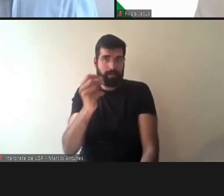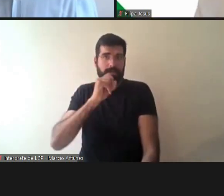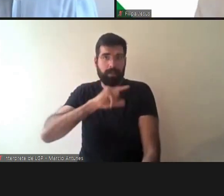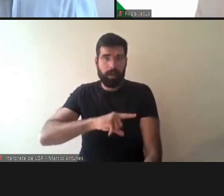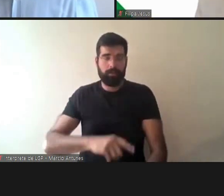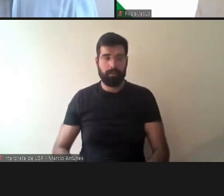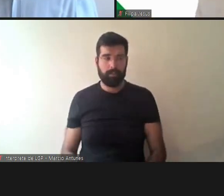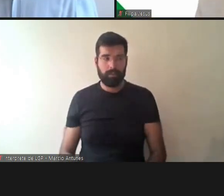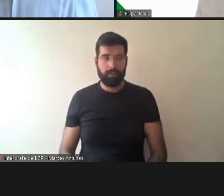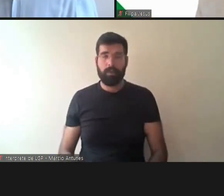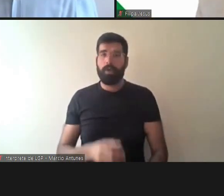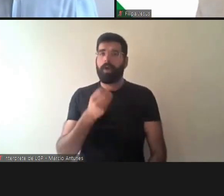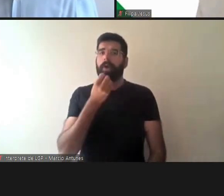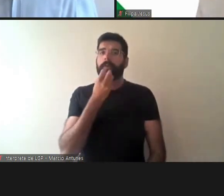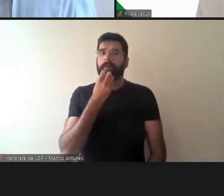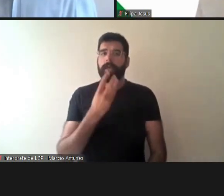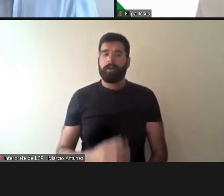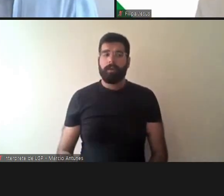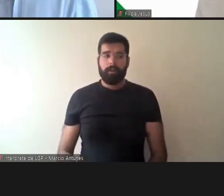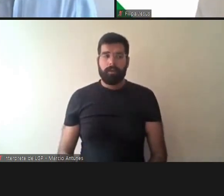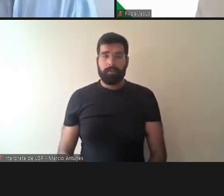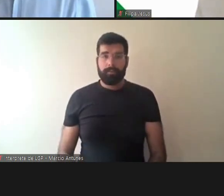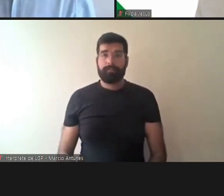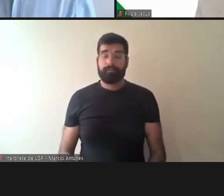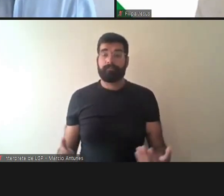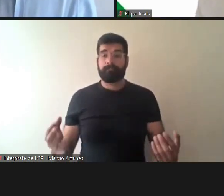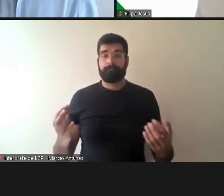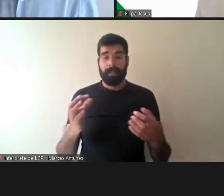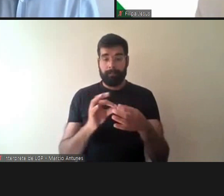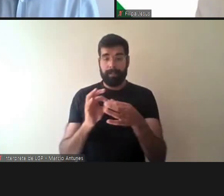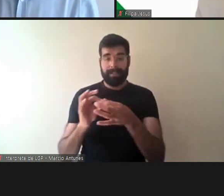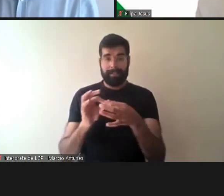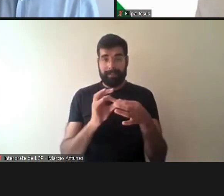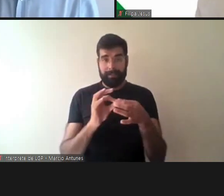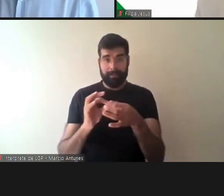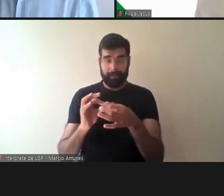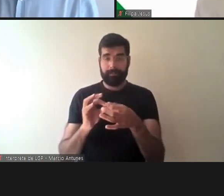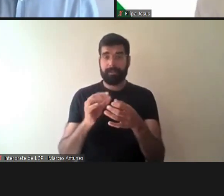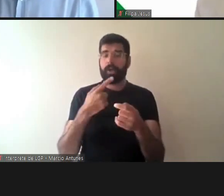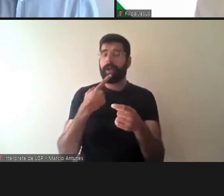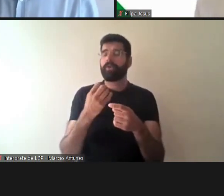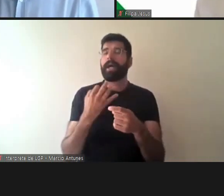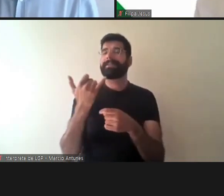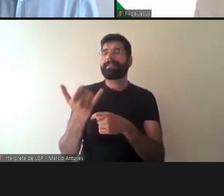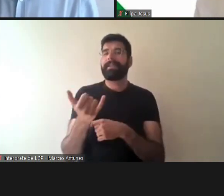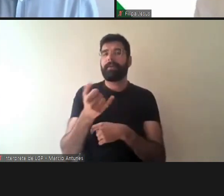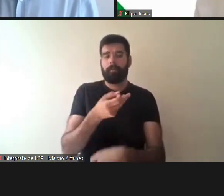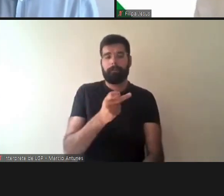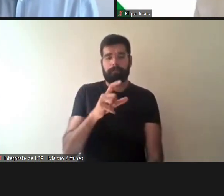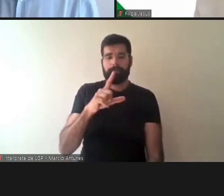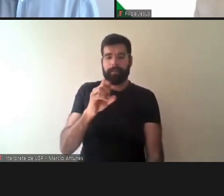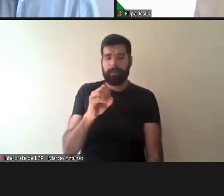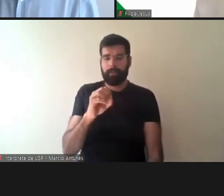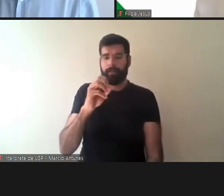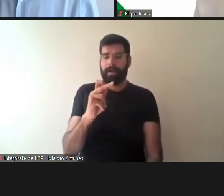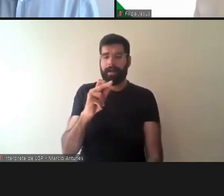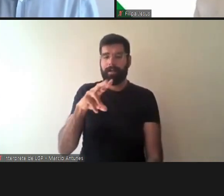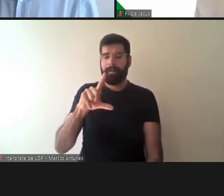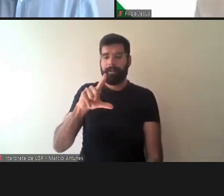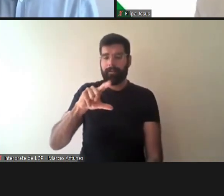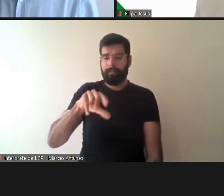Muito bem. Falando agora em parcerias, e quem nos coloca a questão é o Paulo Almeida, e eu agora pedi ao